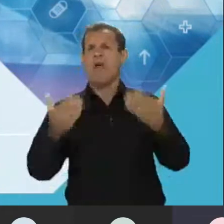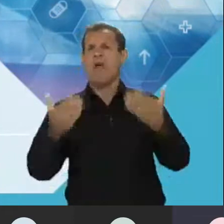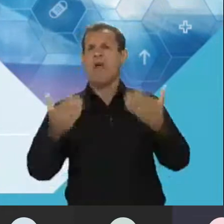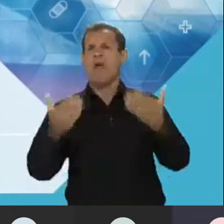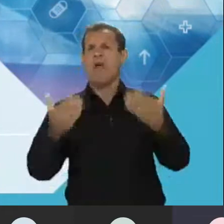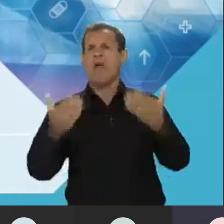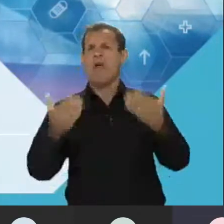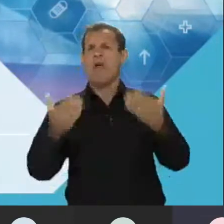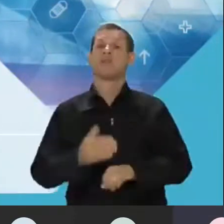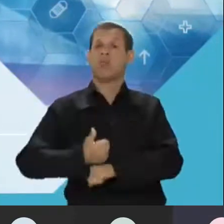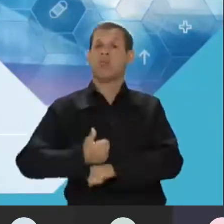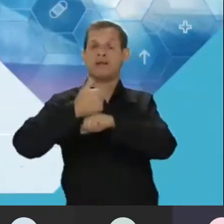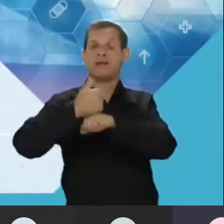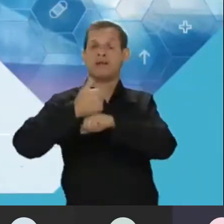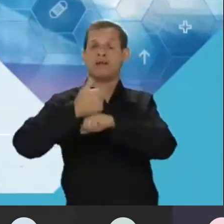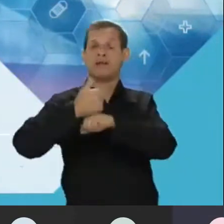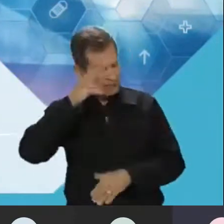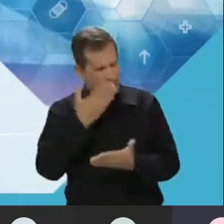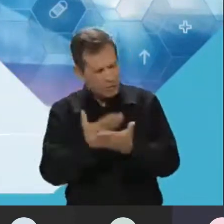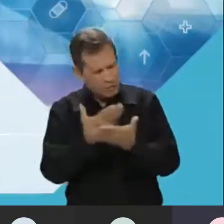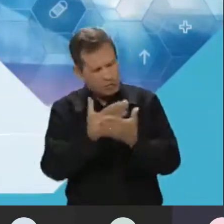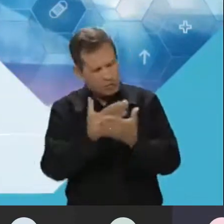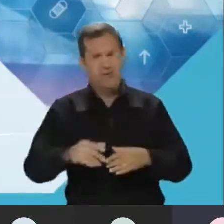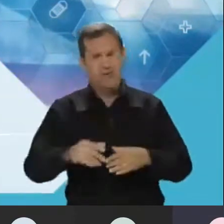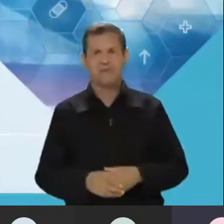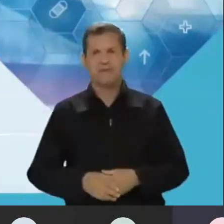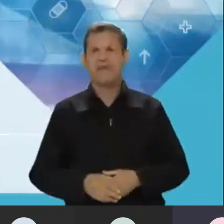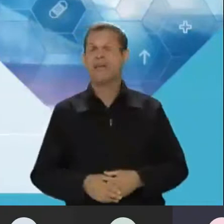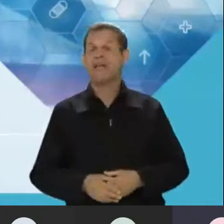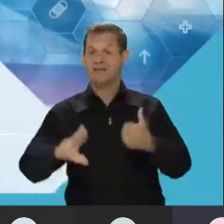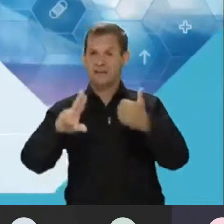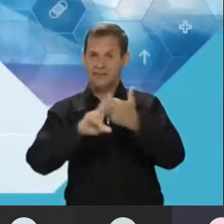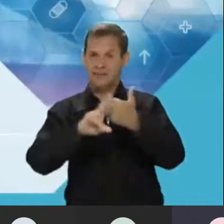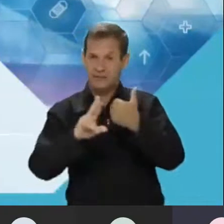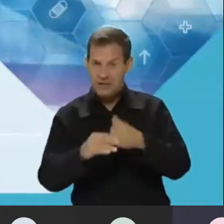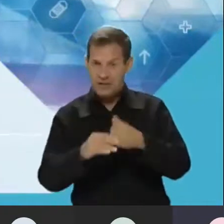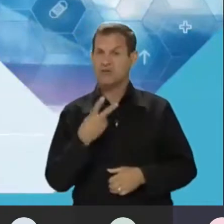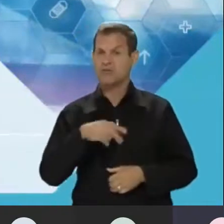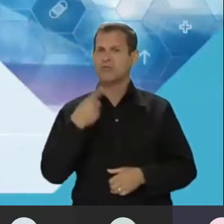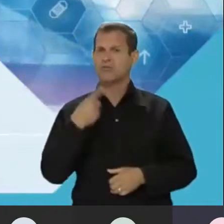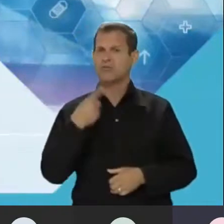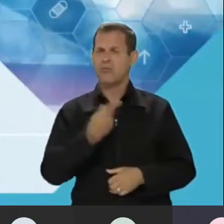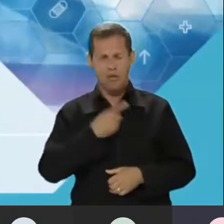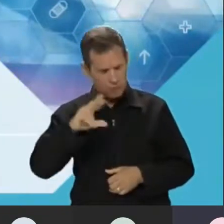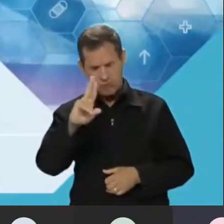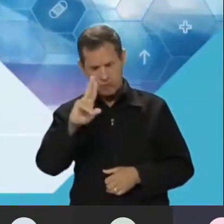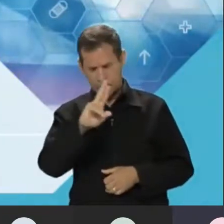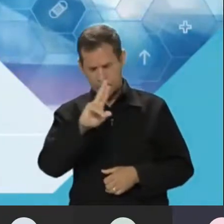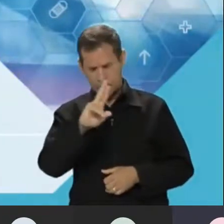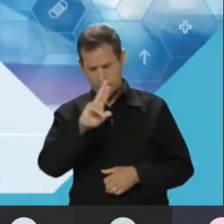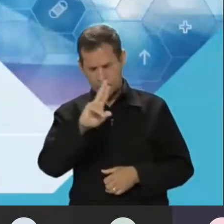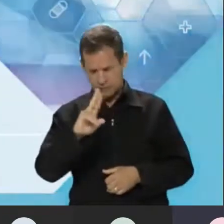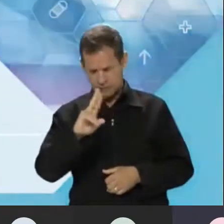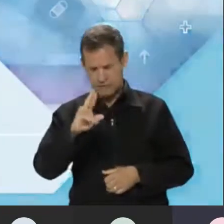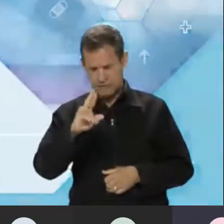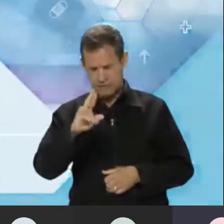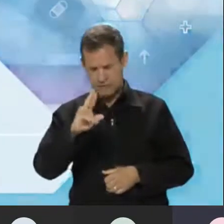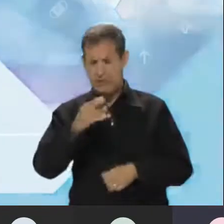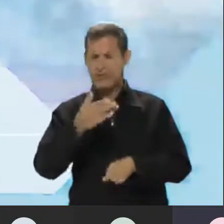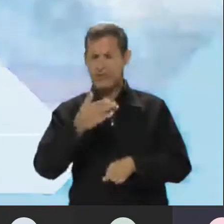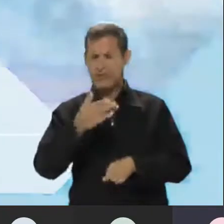mais de conforto, tá? Então, relembre, veja novamente essas sessões da unidade 2 para que a gente consiga aplicar isso no